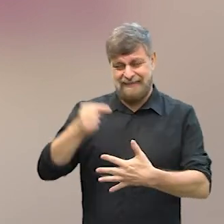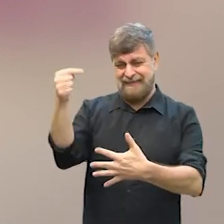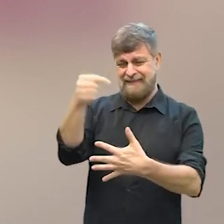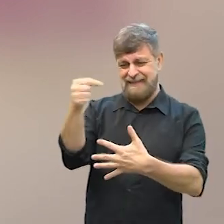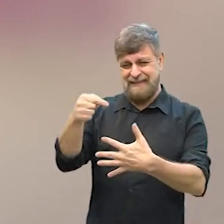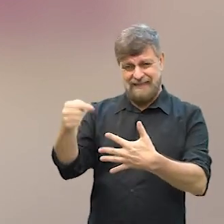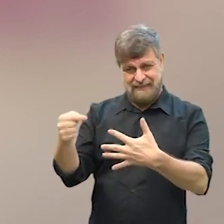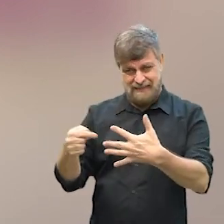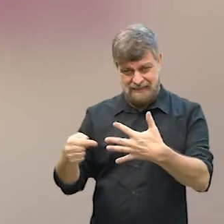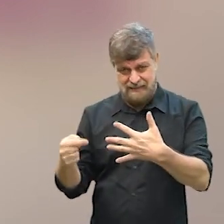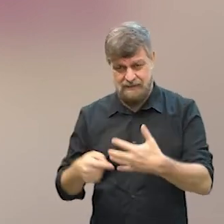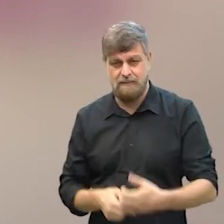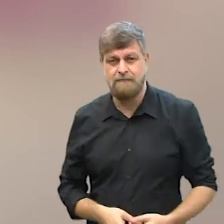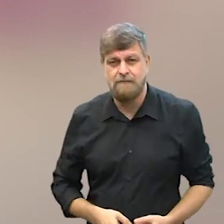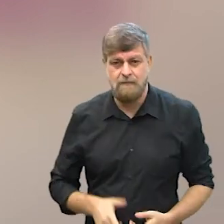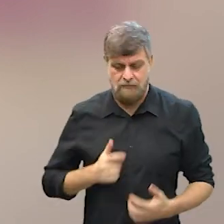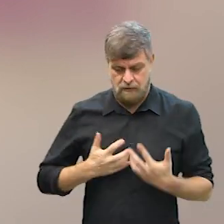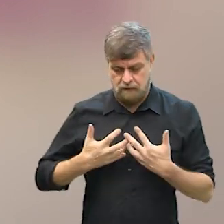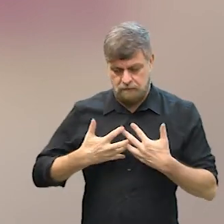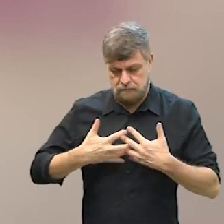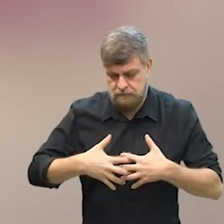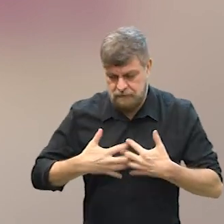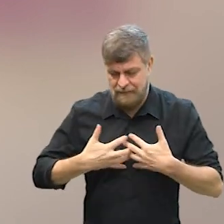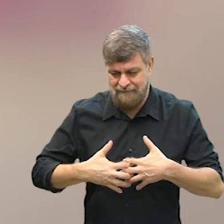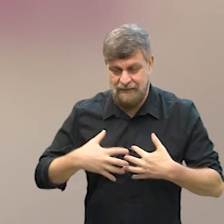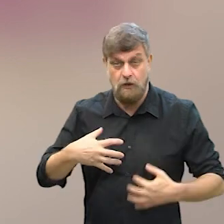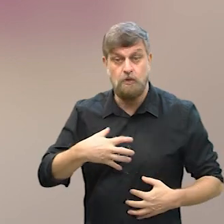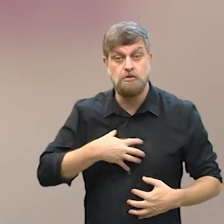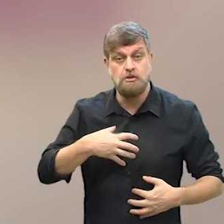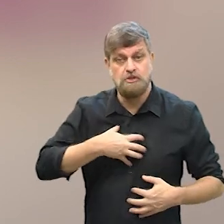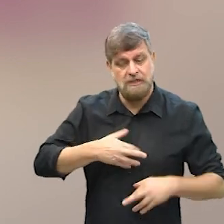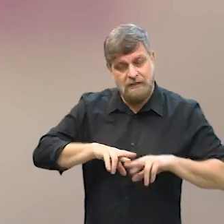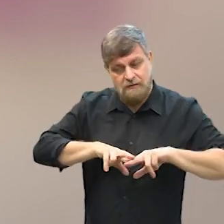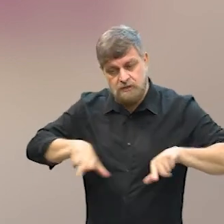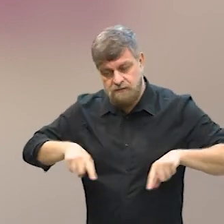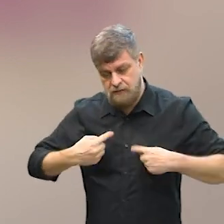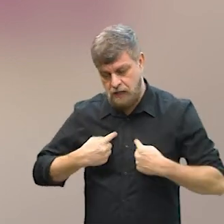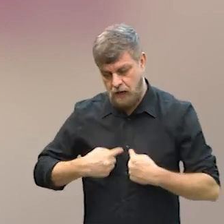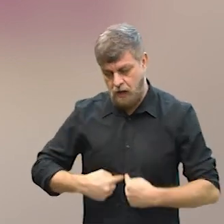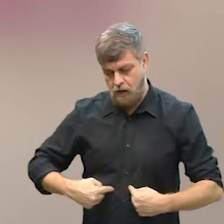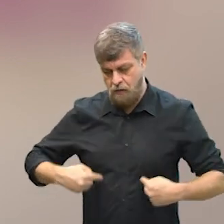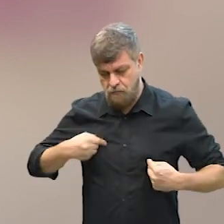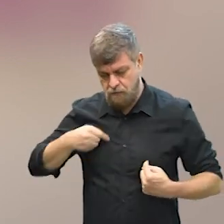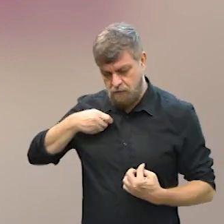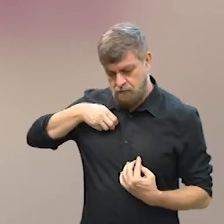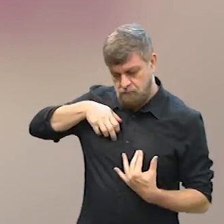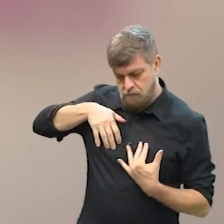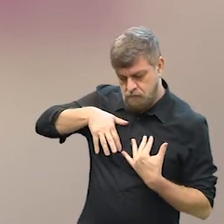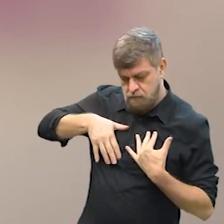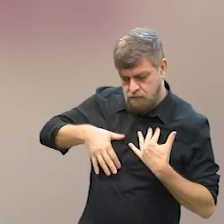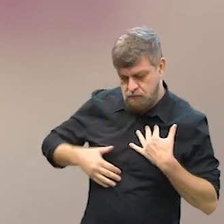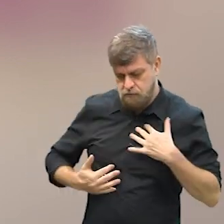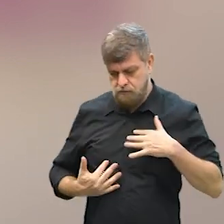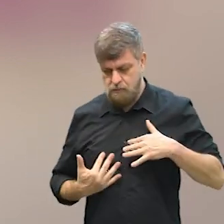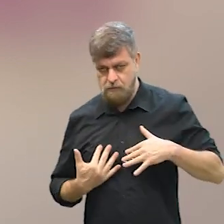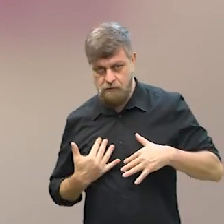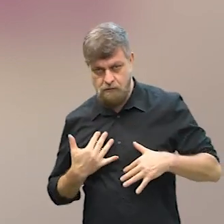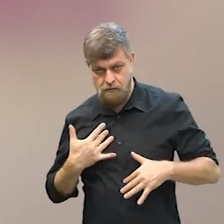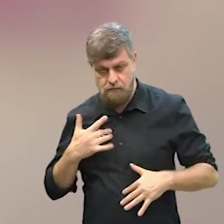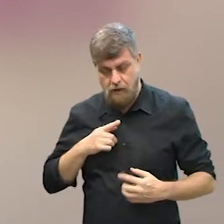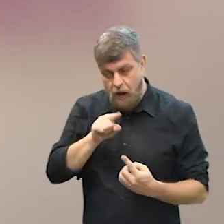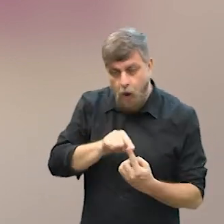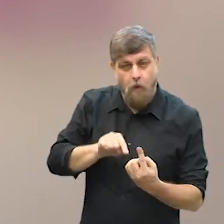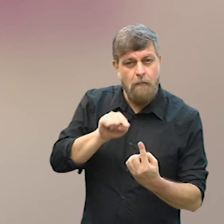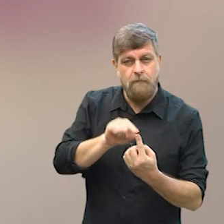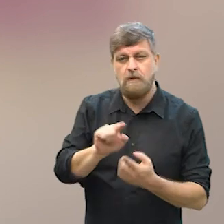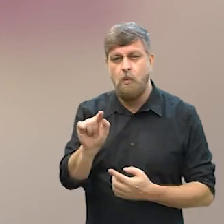várias formas de ação, agem em vários mecanismos dentro da circulação pulmonar, mas que, em última análise, tem